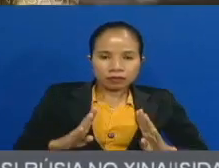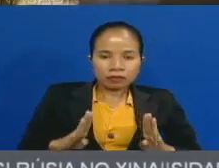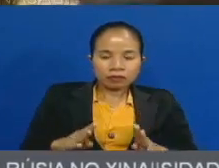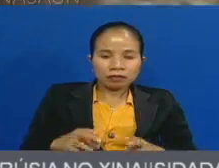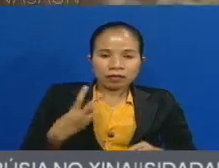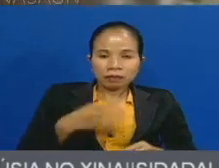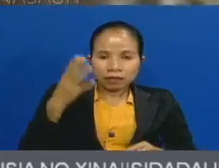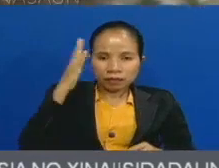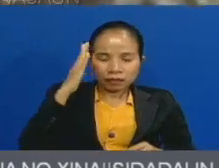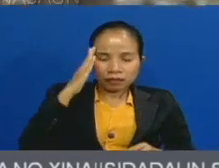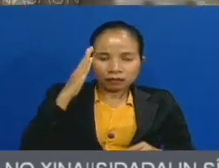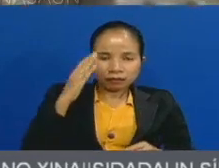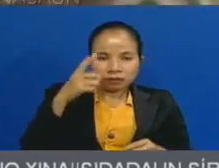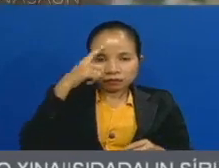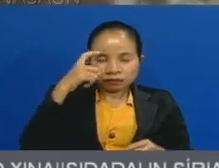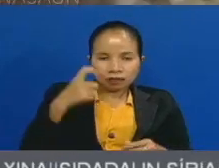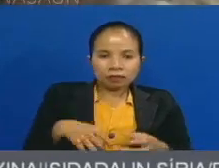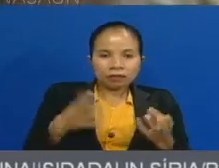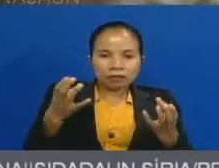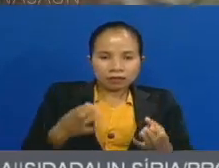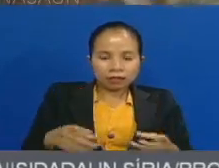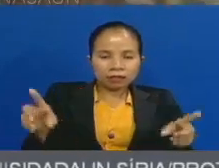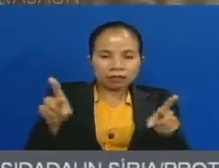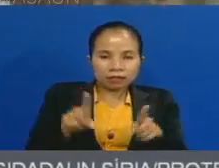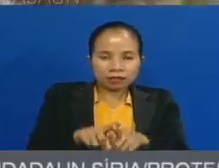kuinese malo tamba vontade hanesan.